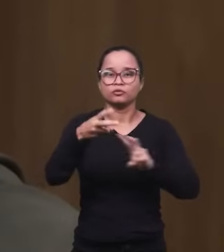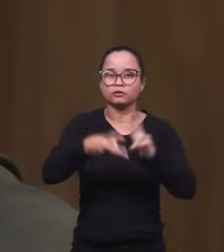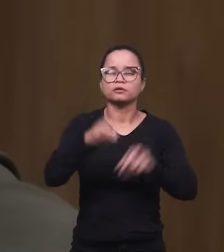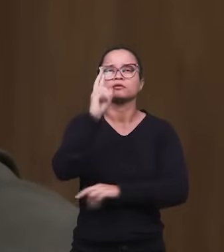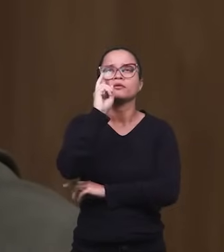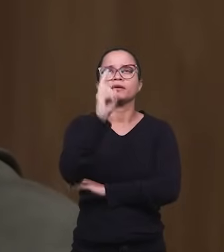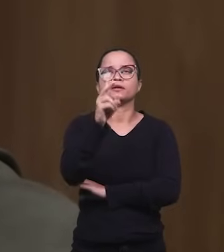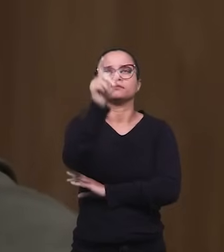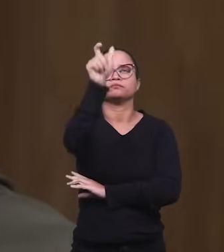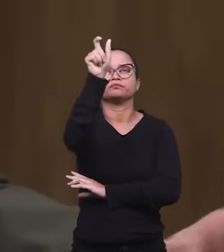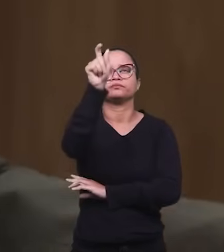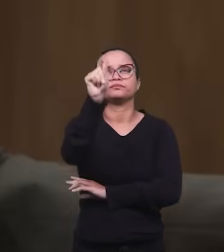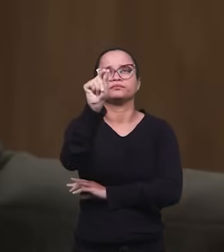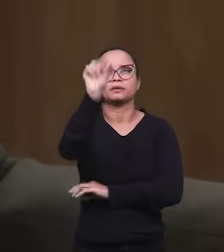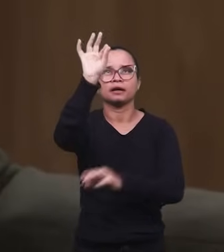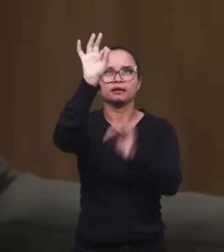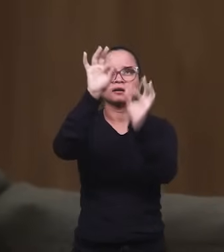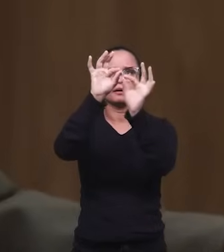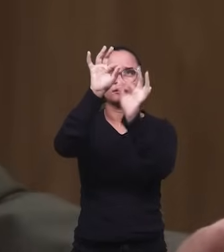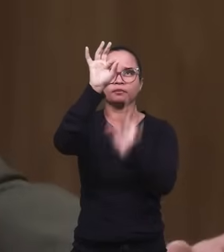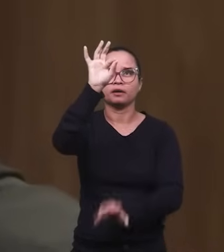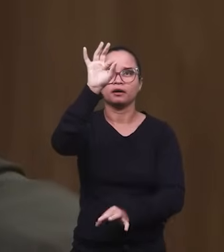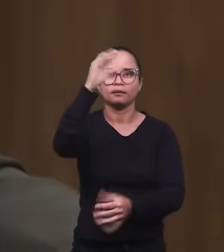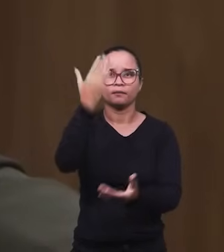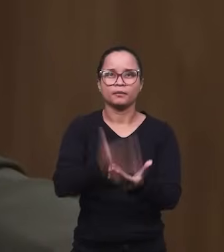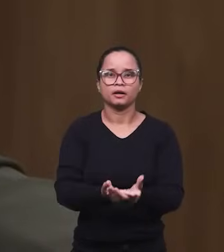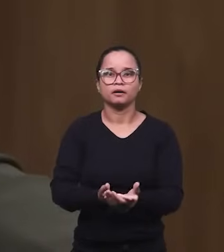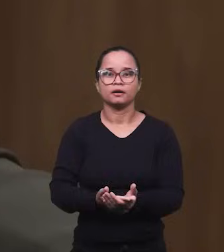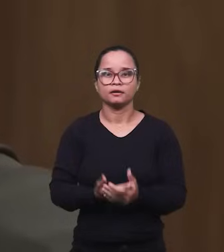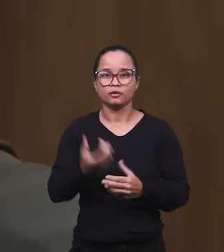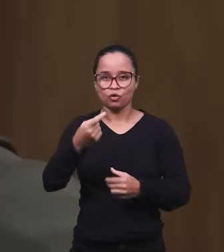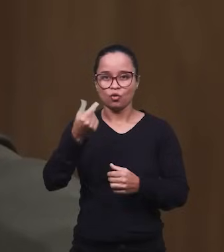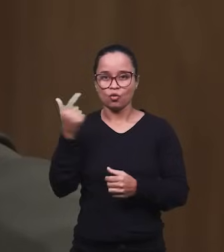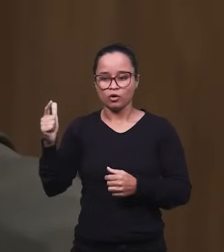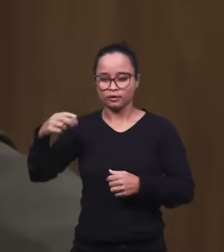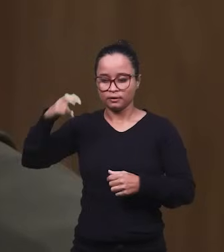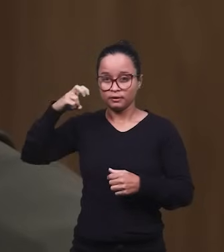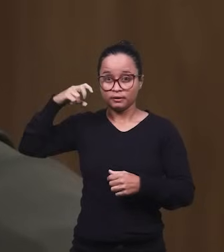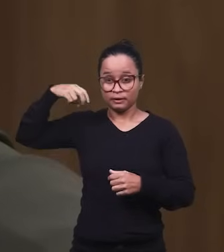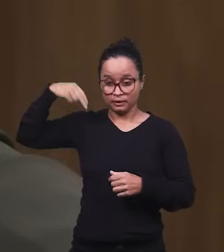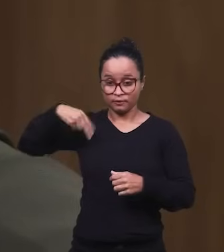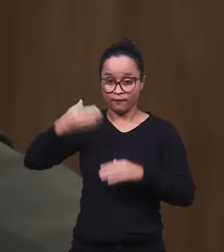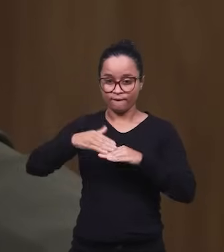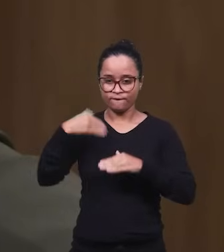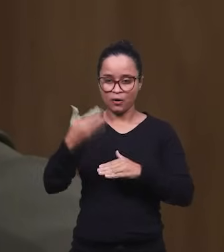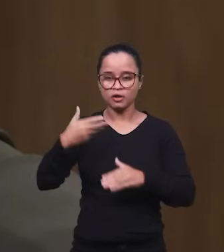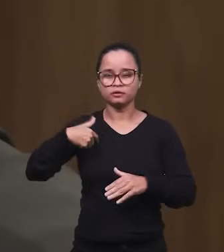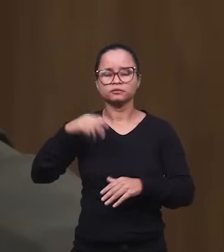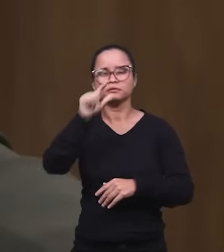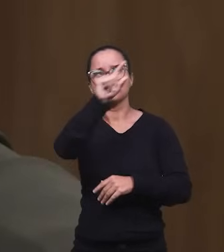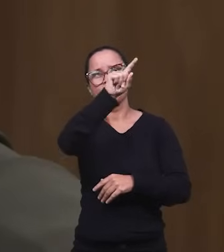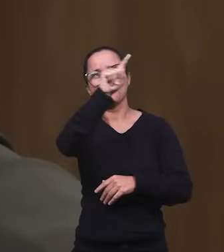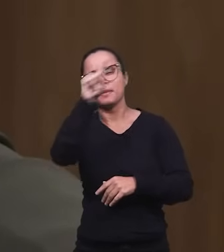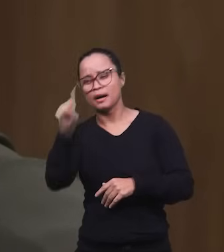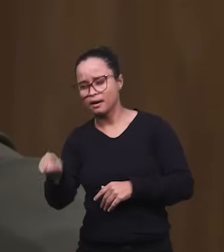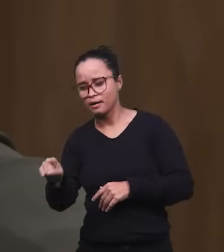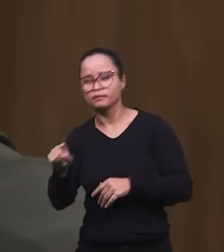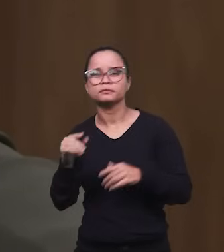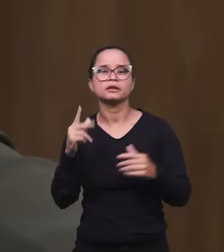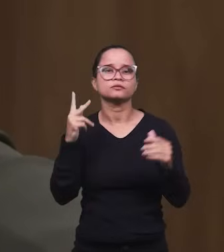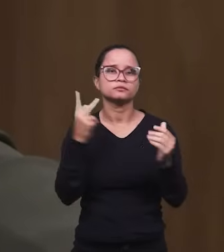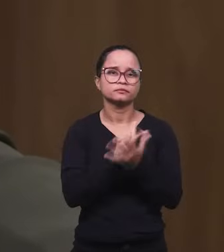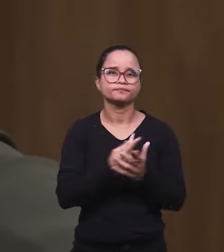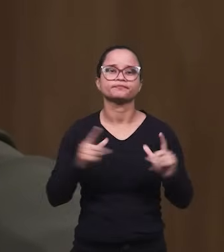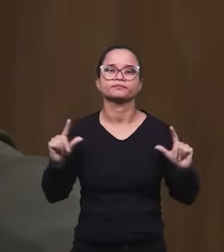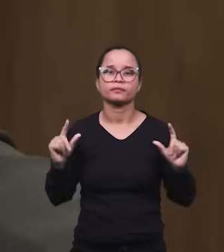vendo o objeto cair em linha reta. O Cleiton está lá de fora, está vendo o objeto cair em uma linha oblíqua, né? Para que esse objeto